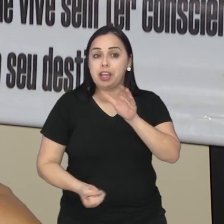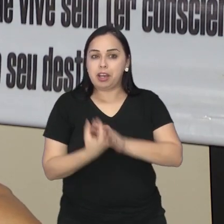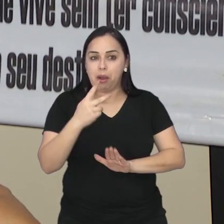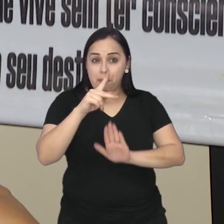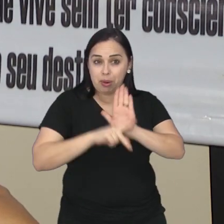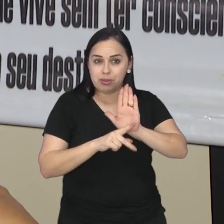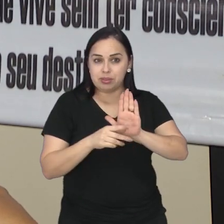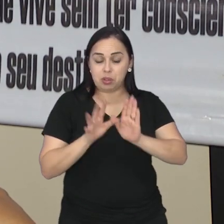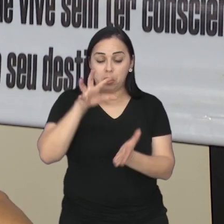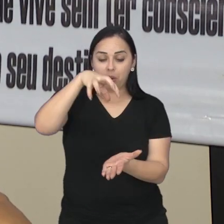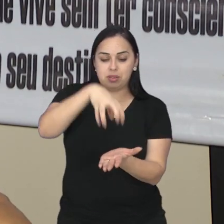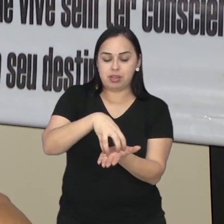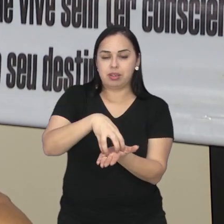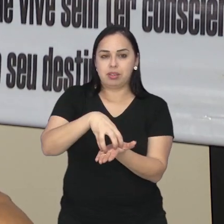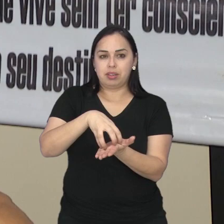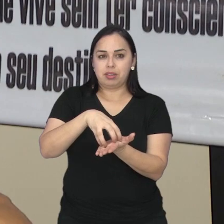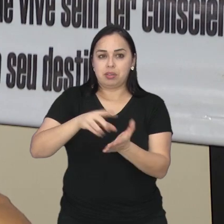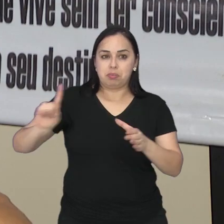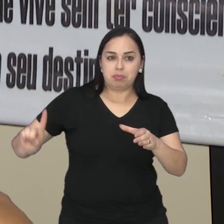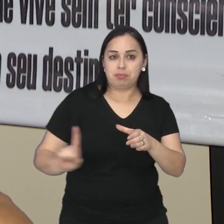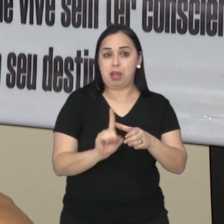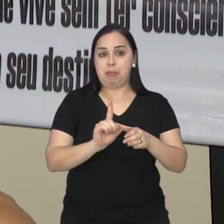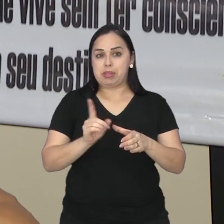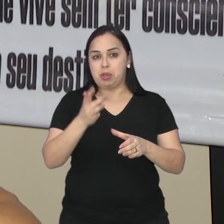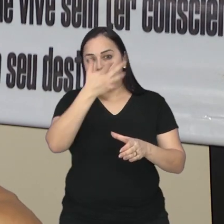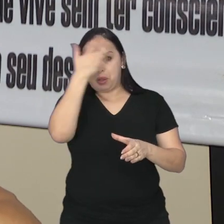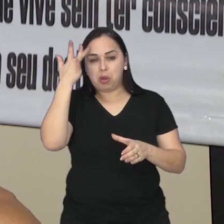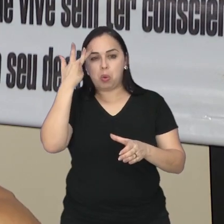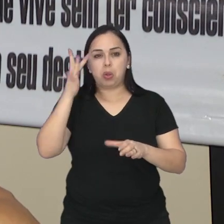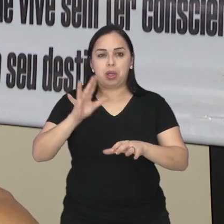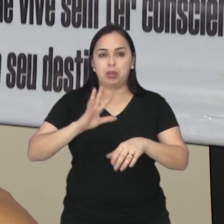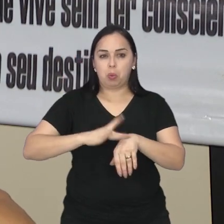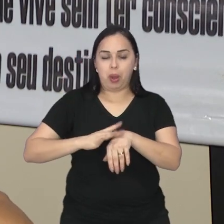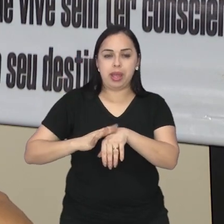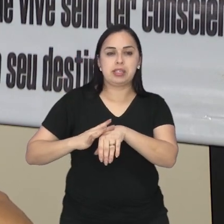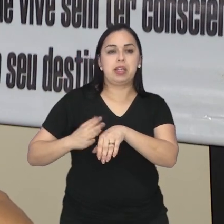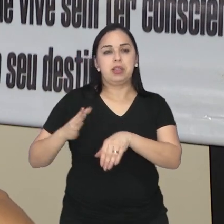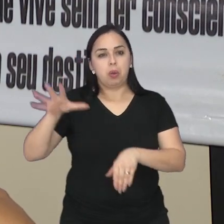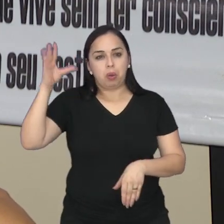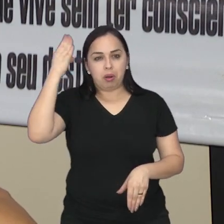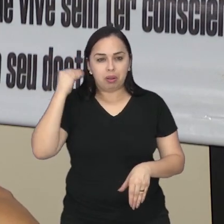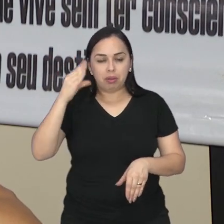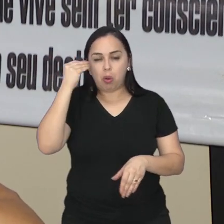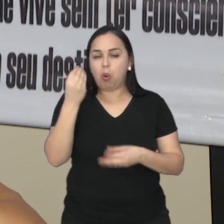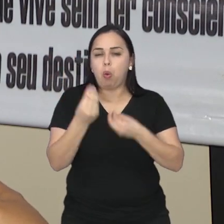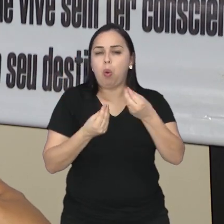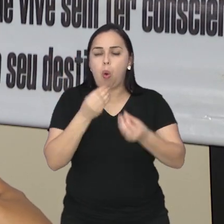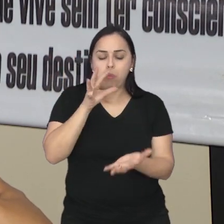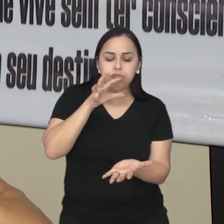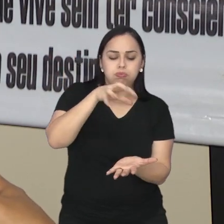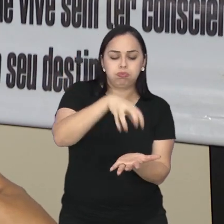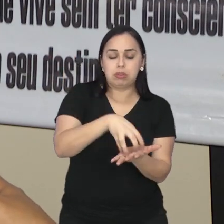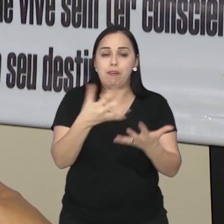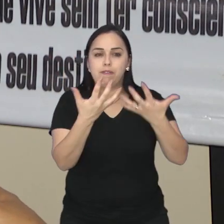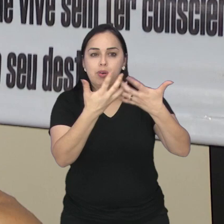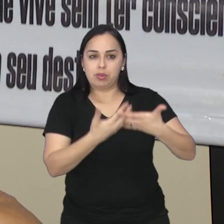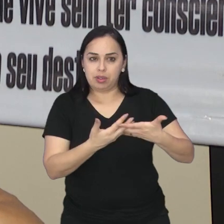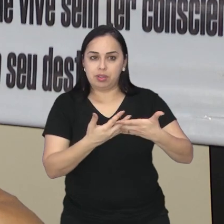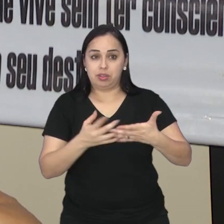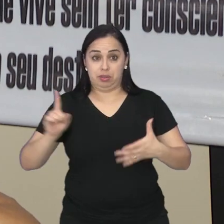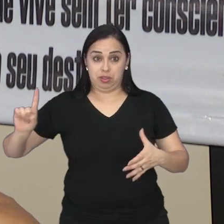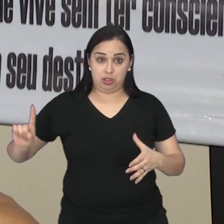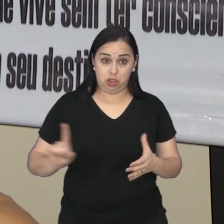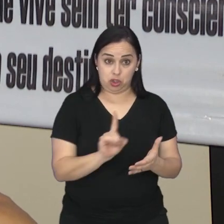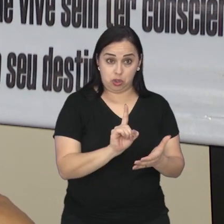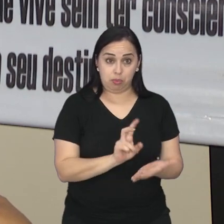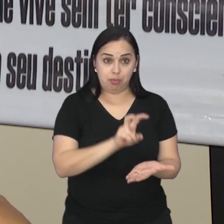esse projeto, que é um centro de convivência para a pessoa com esquizofrenia. Como que seria esse centro? Eles